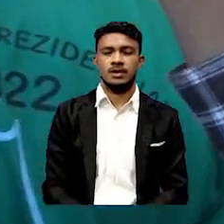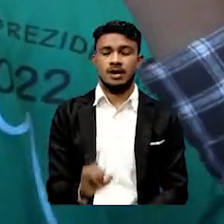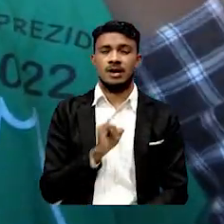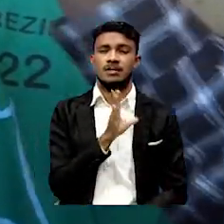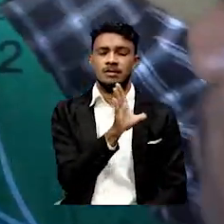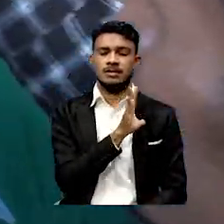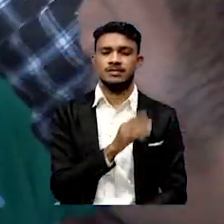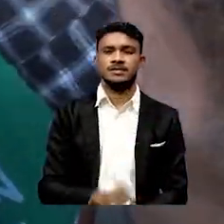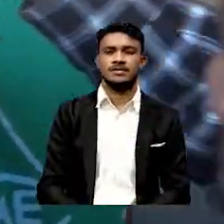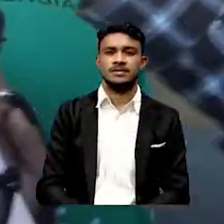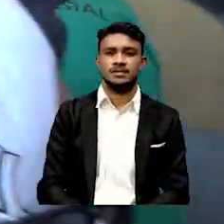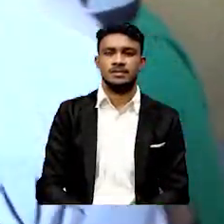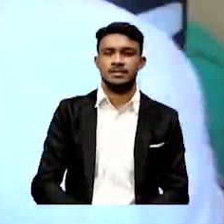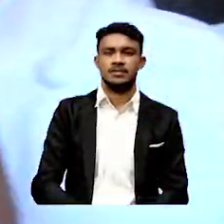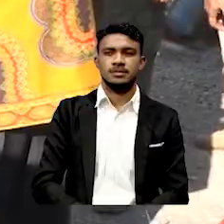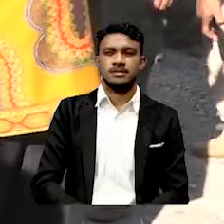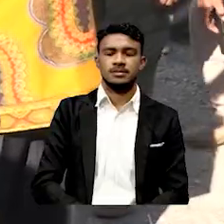ganhar.